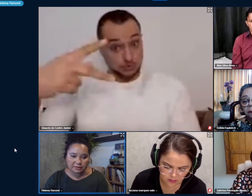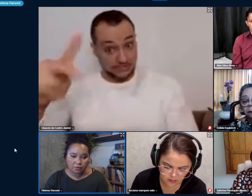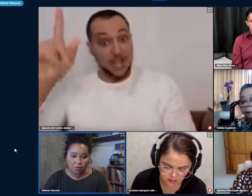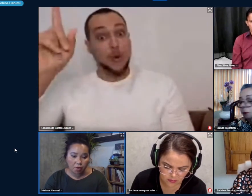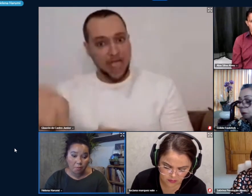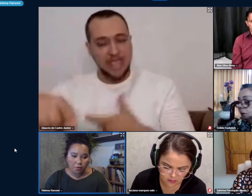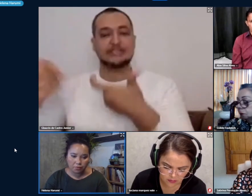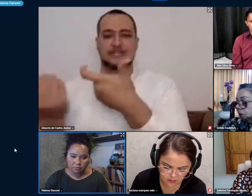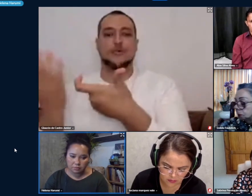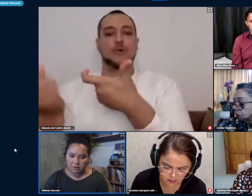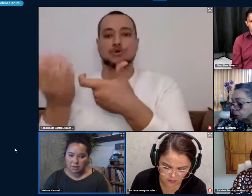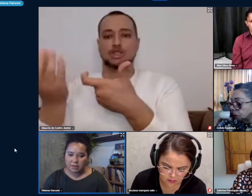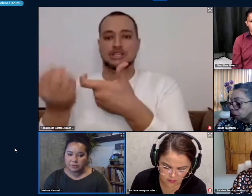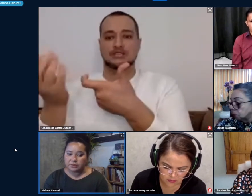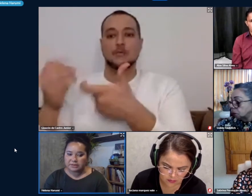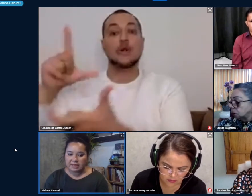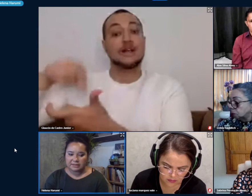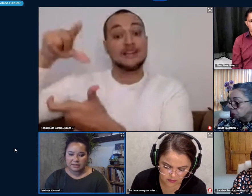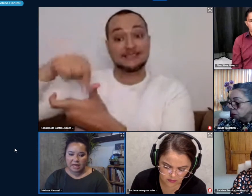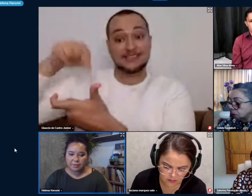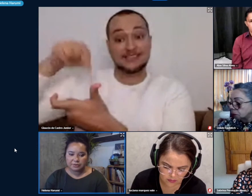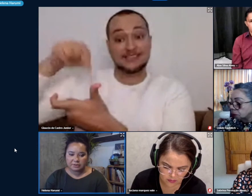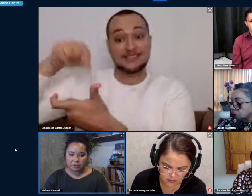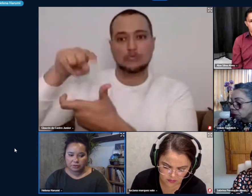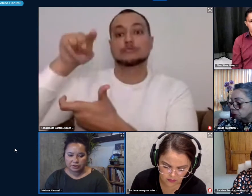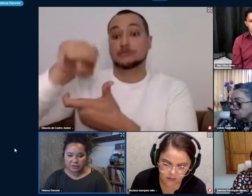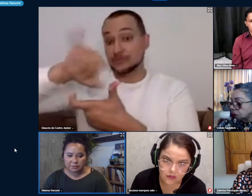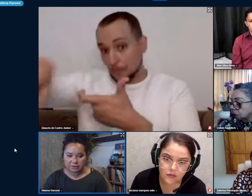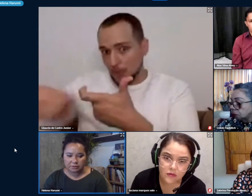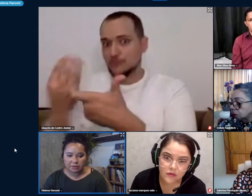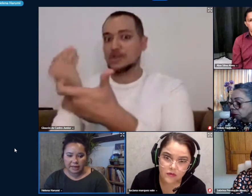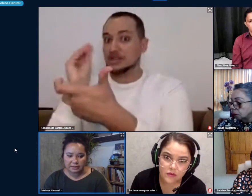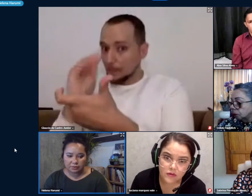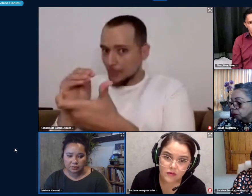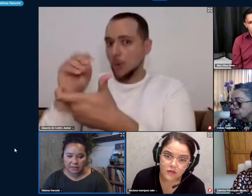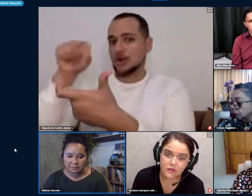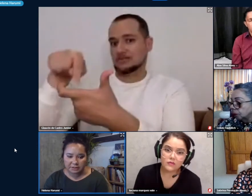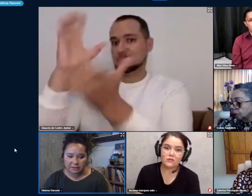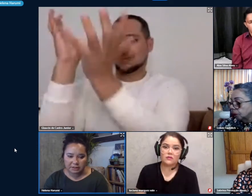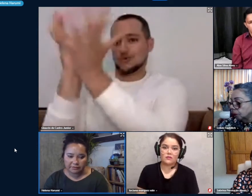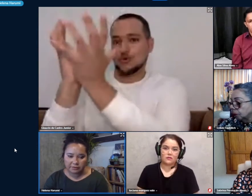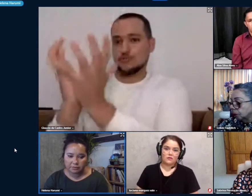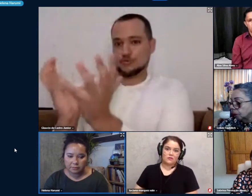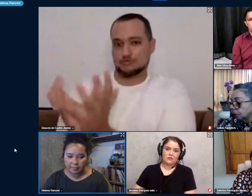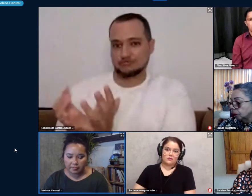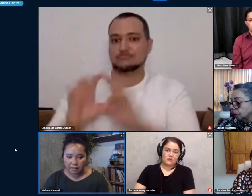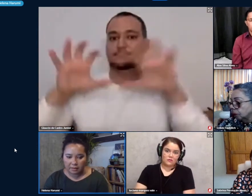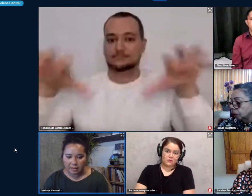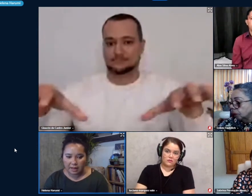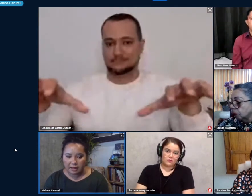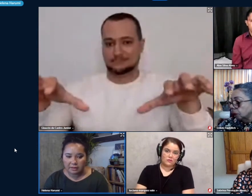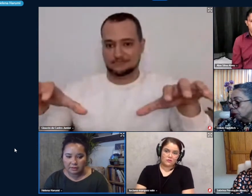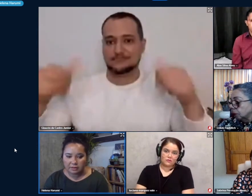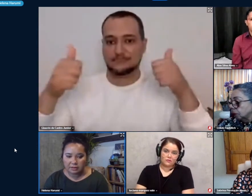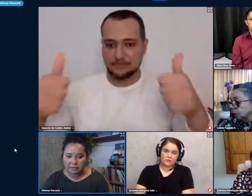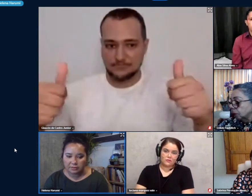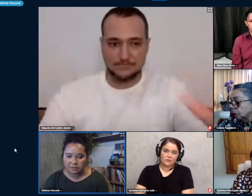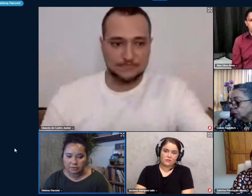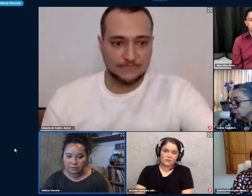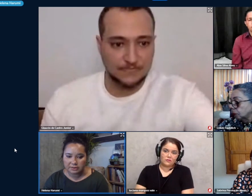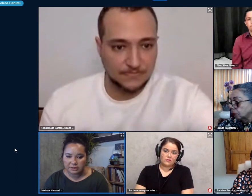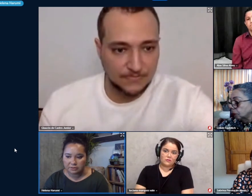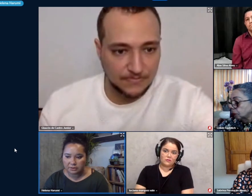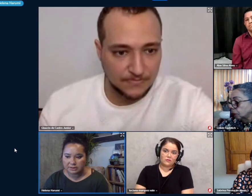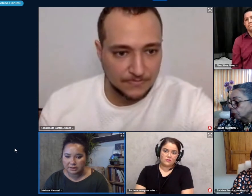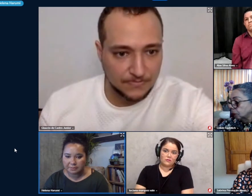do léxico comum. Os sinais termos, neologismos, são do léxico específico, né? Então,